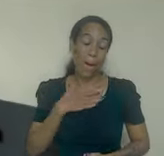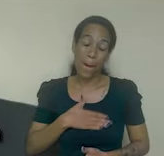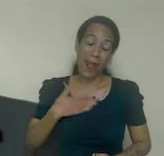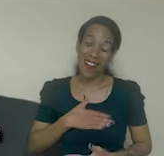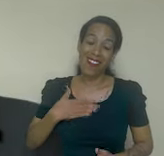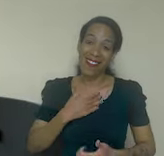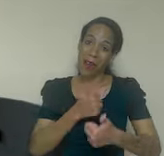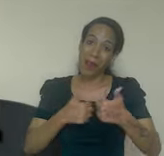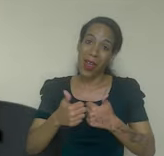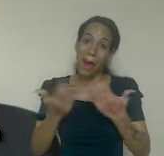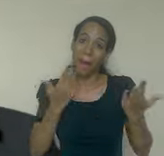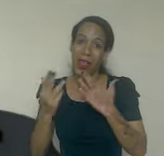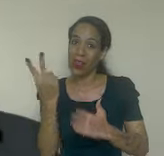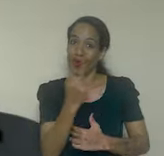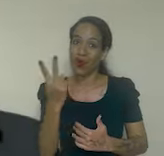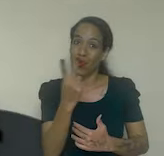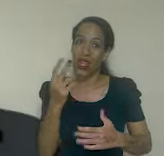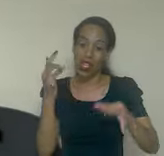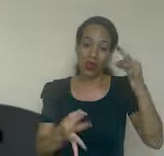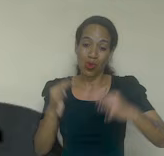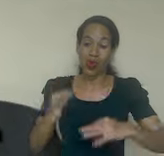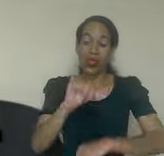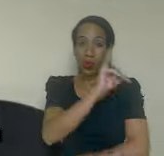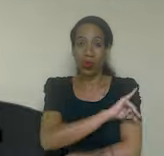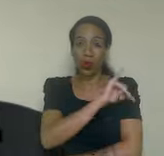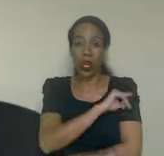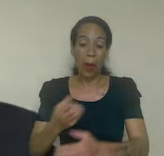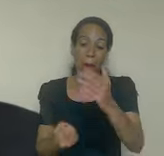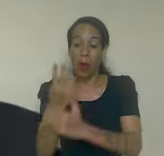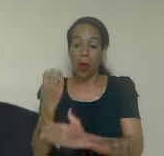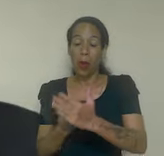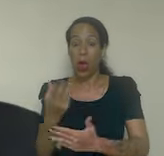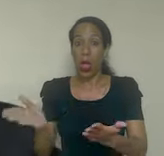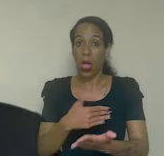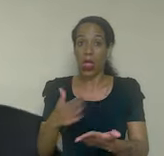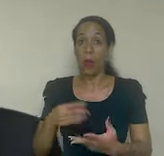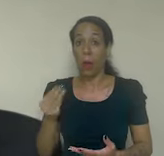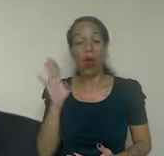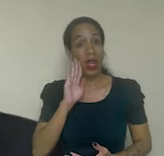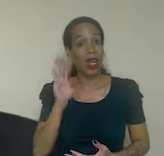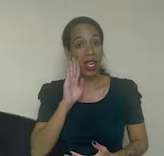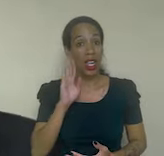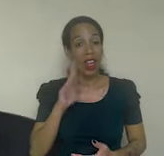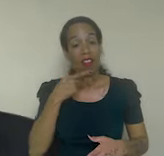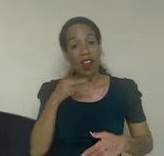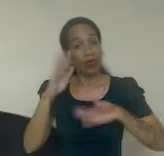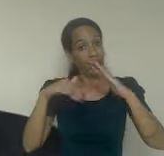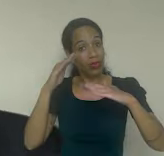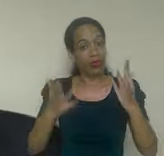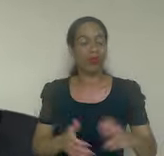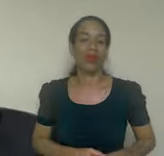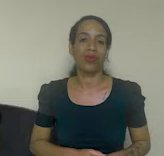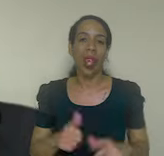honra e o privilégio de conversar com duas juízas aqui do Rio, que publicaram um livro muito legal que a gente vai falar aqui ao longo do